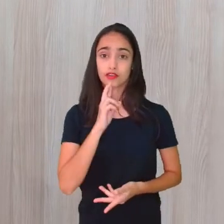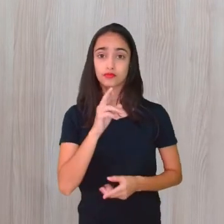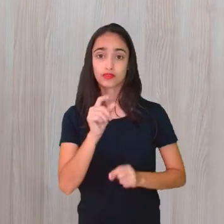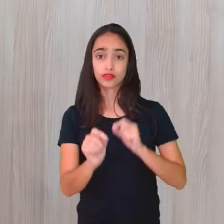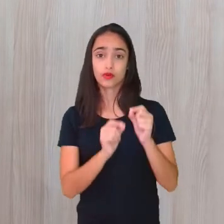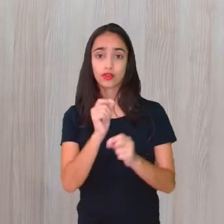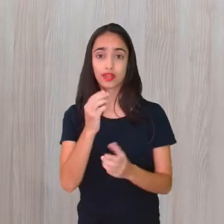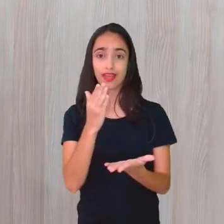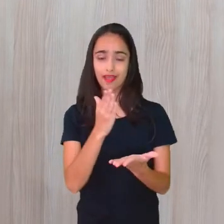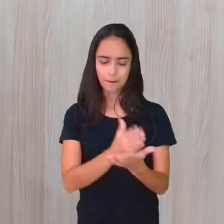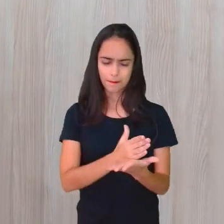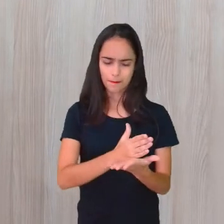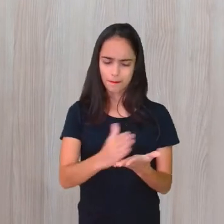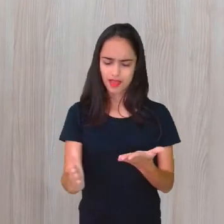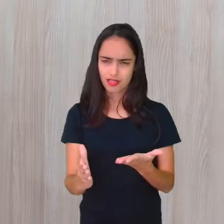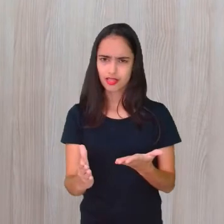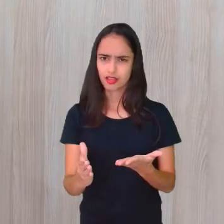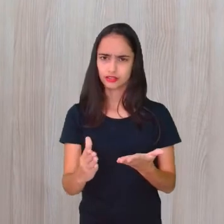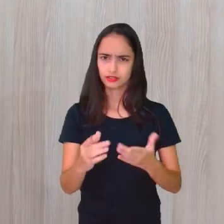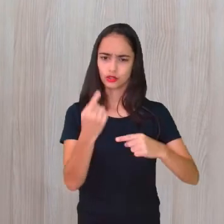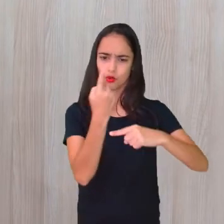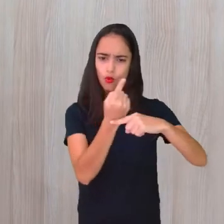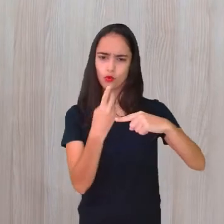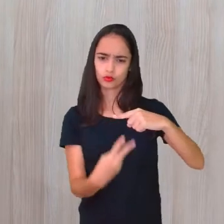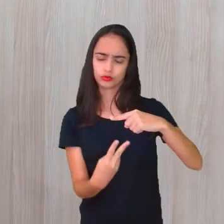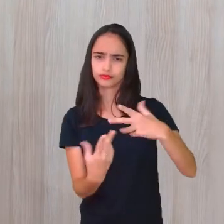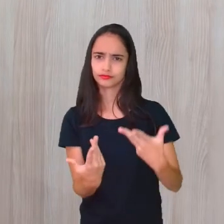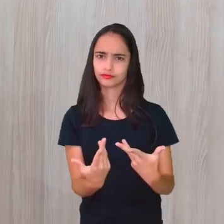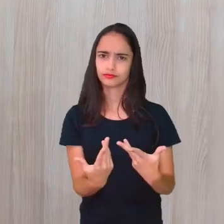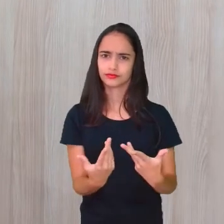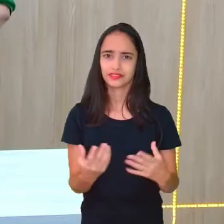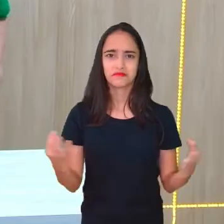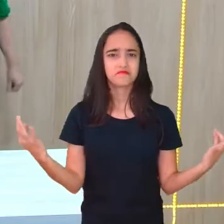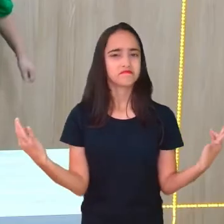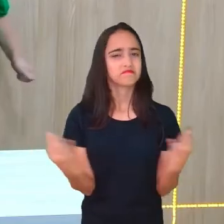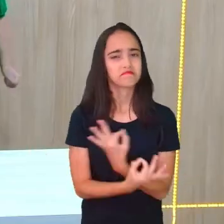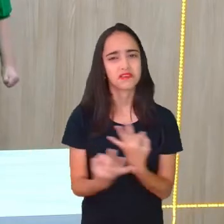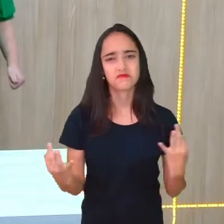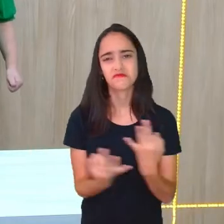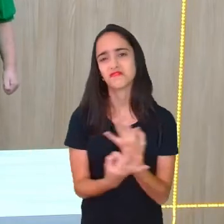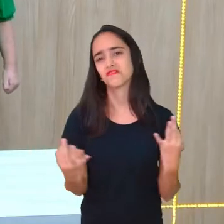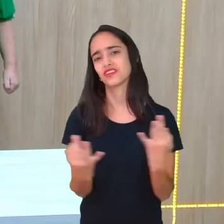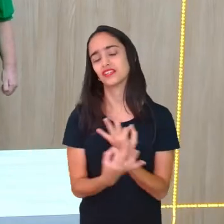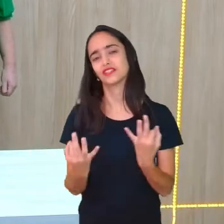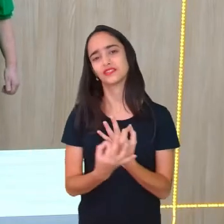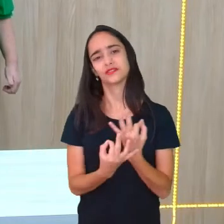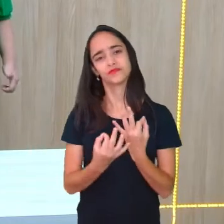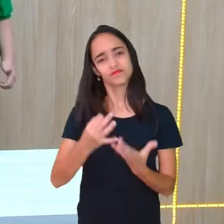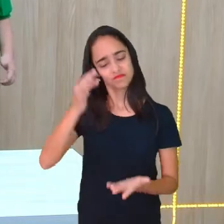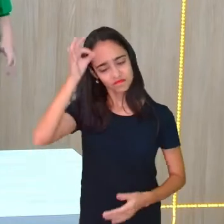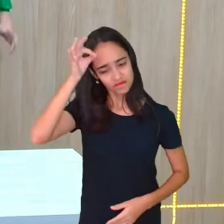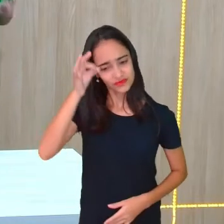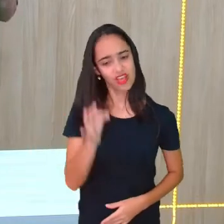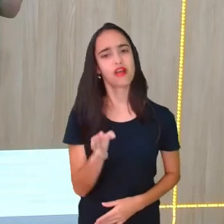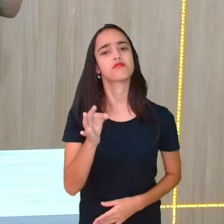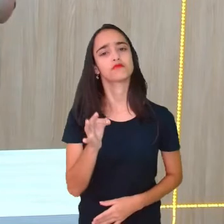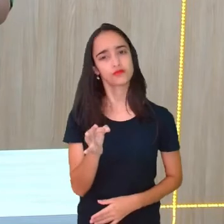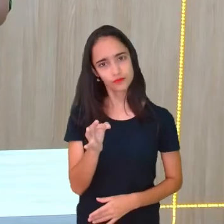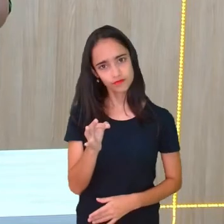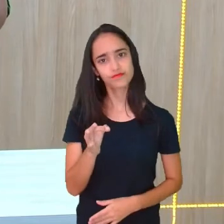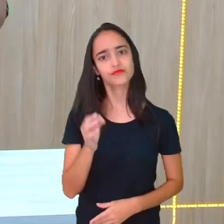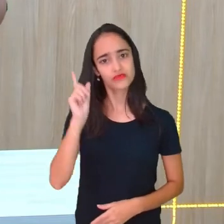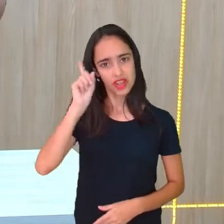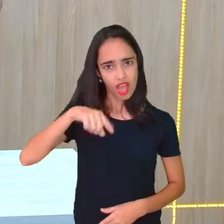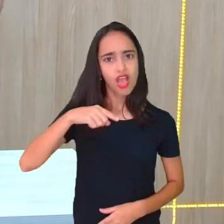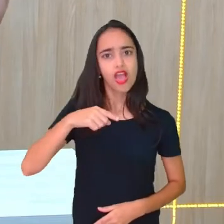da possibilidade de poder ocorrer. Perfeito, Sabino! É exatamente isso, tá? É exatamente isso. Essa